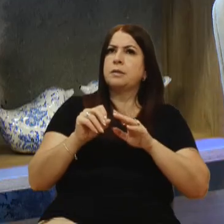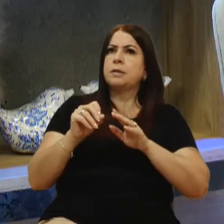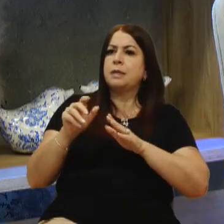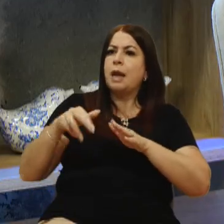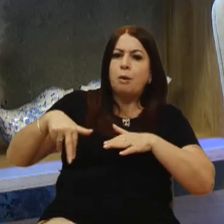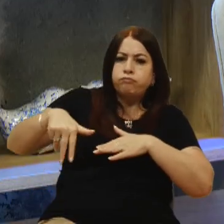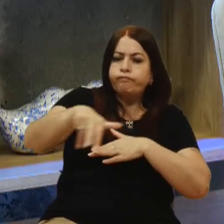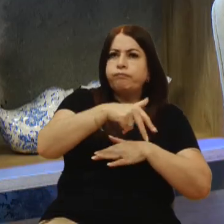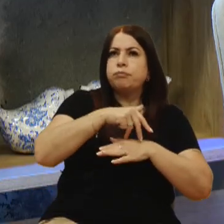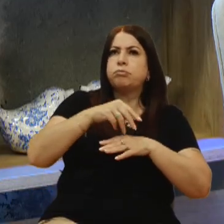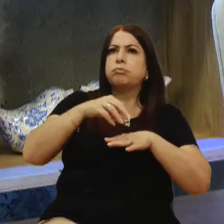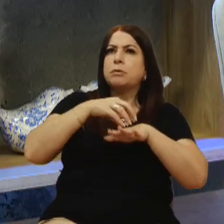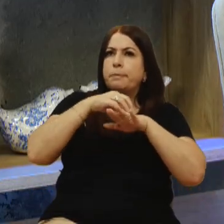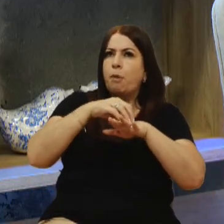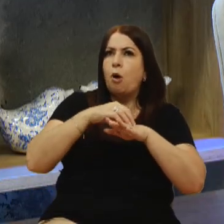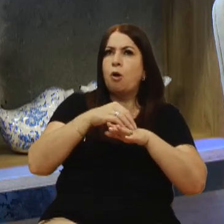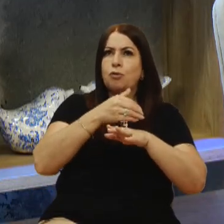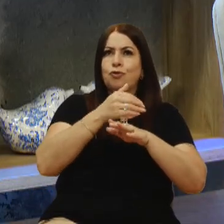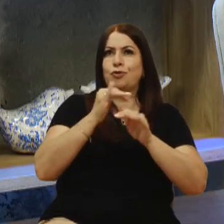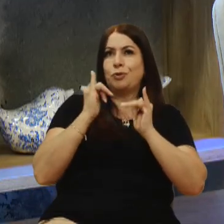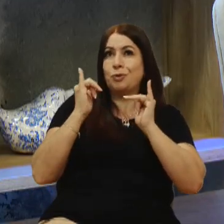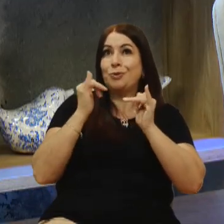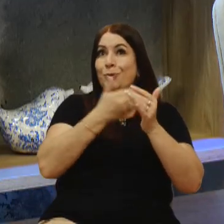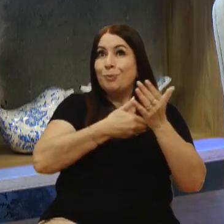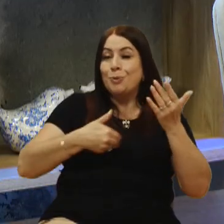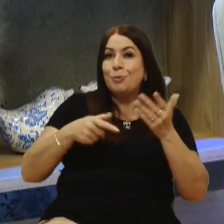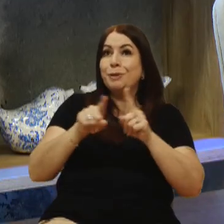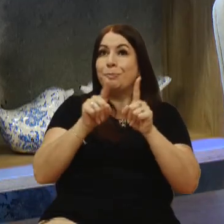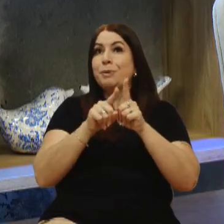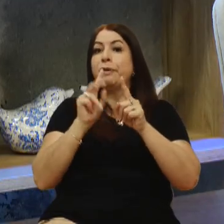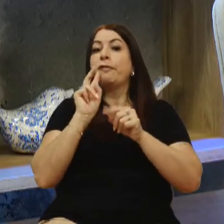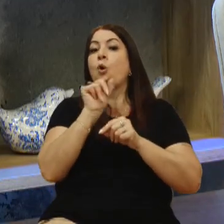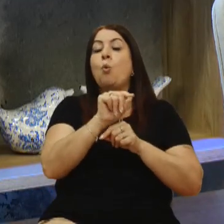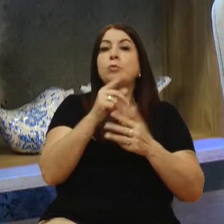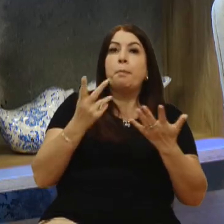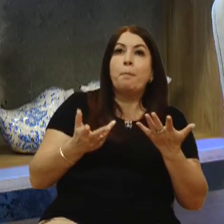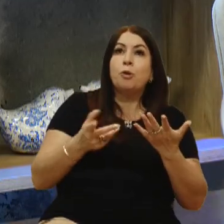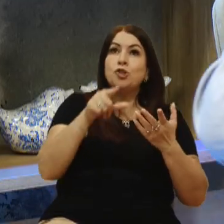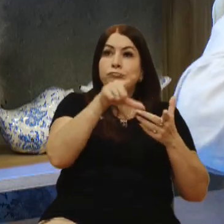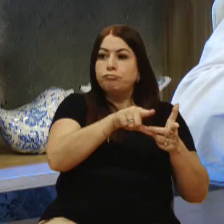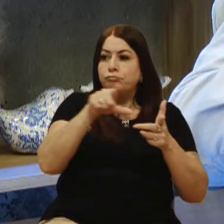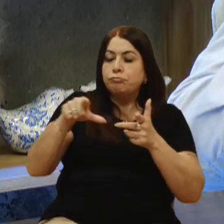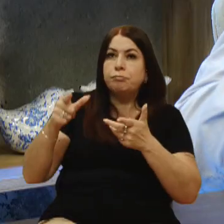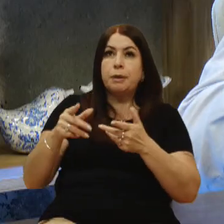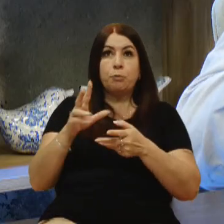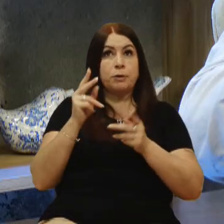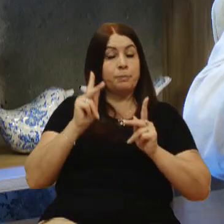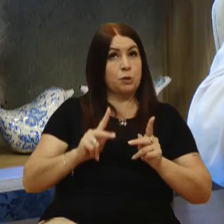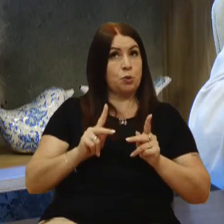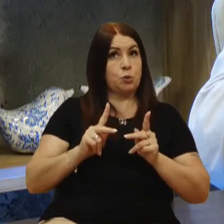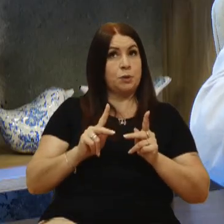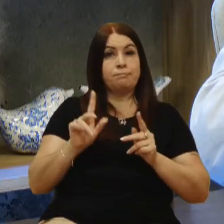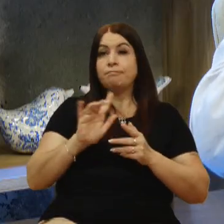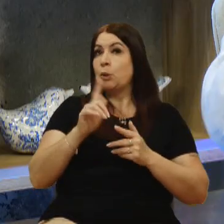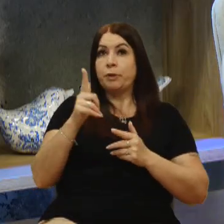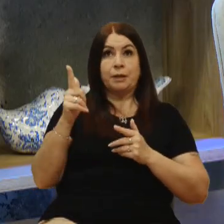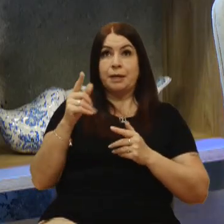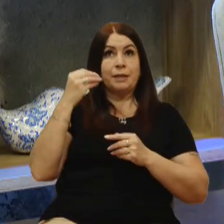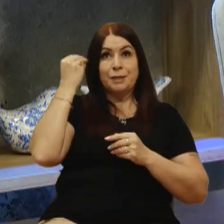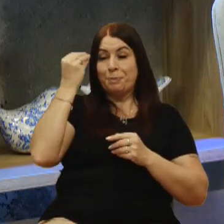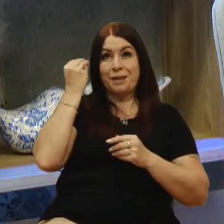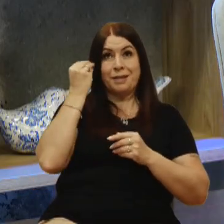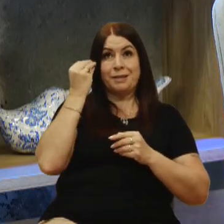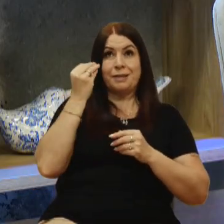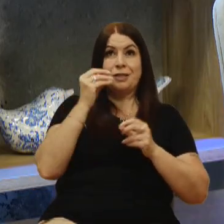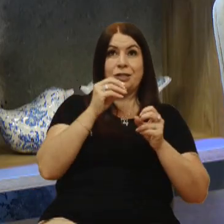mobilidade, é o transporte público, tem que realmente ver aonde pode se alocar, porque muitas pessoas acabam não tendo a experiência de